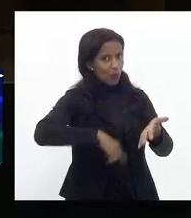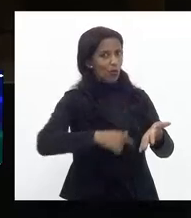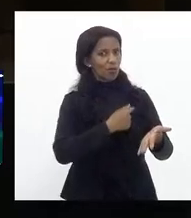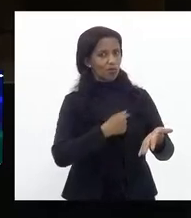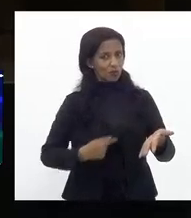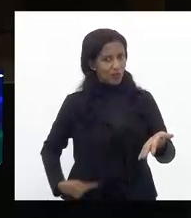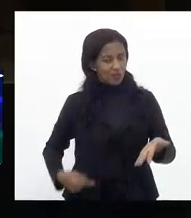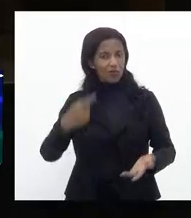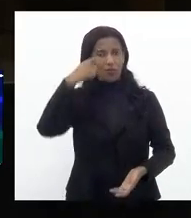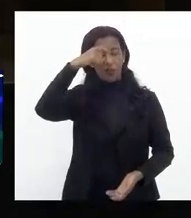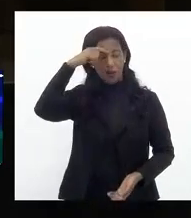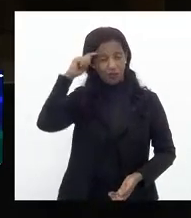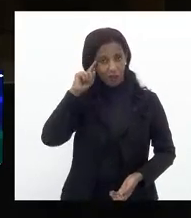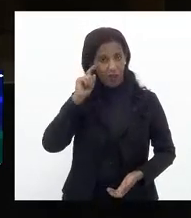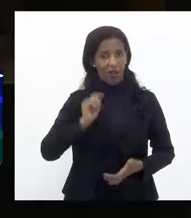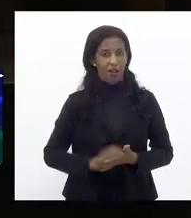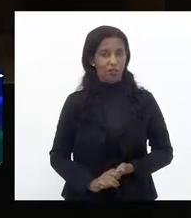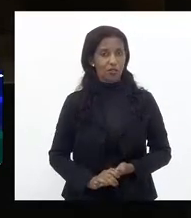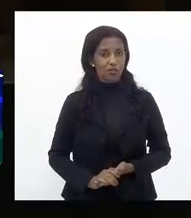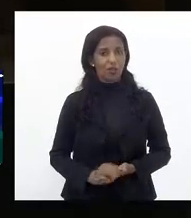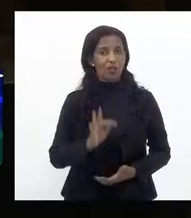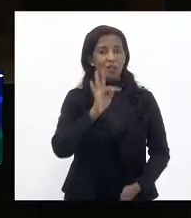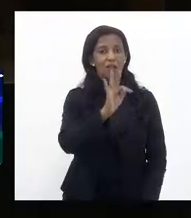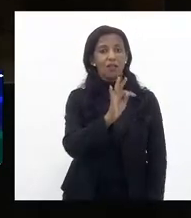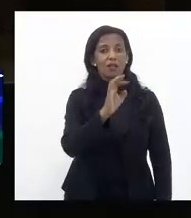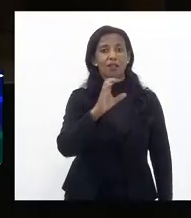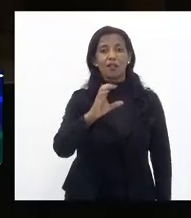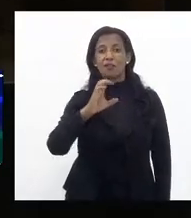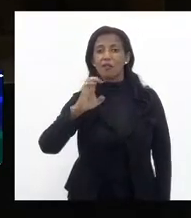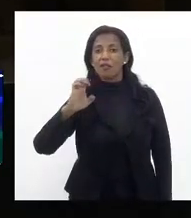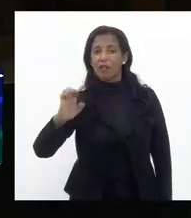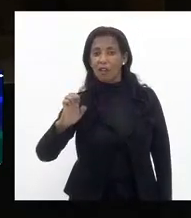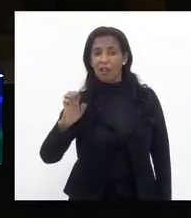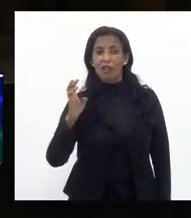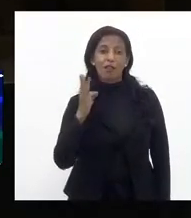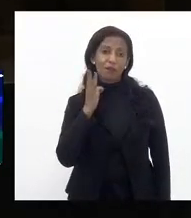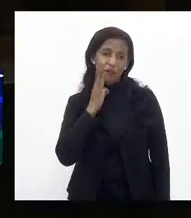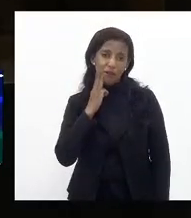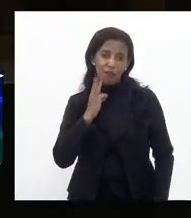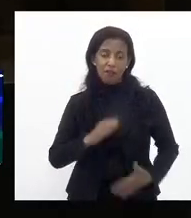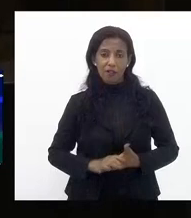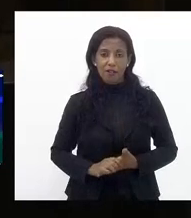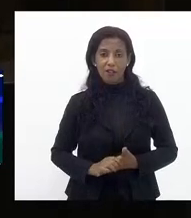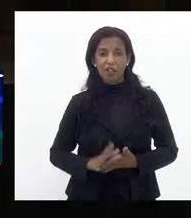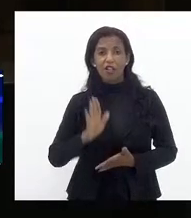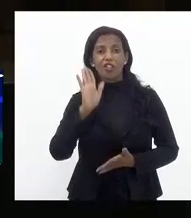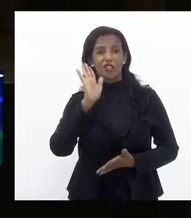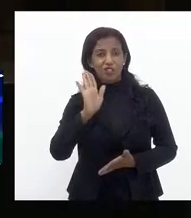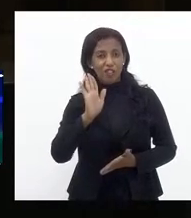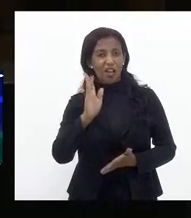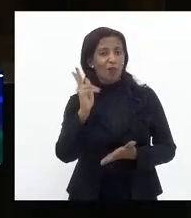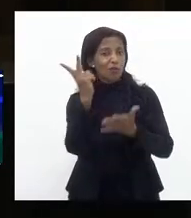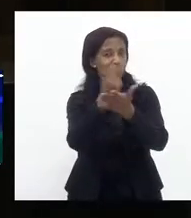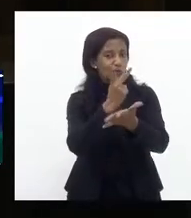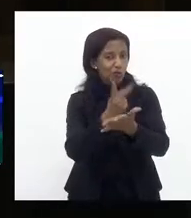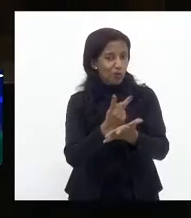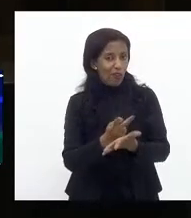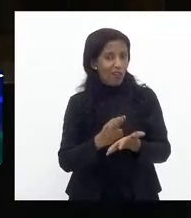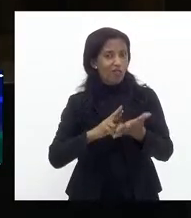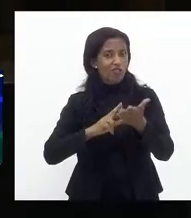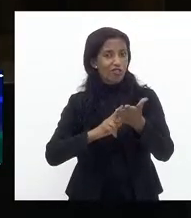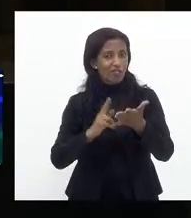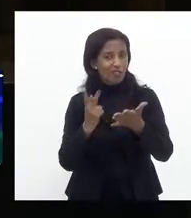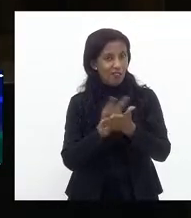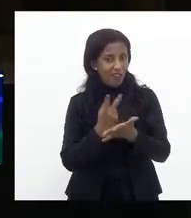governador Cláudio Castro, o Tribunal de Contas, deputado Waldeck, já sinalizou indícios de